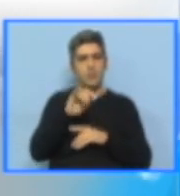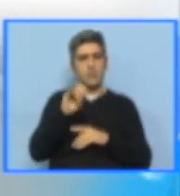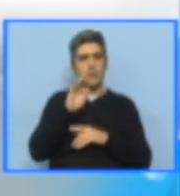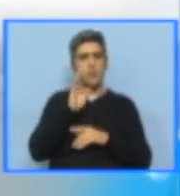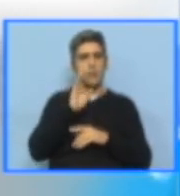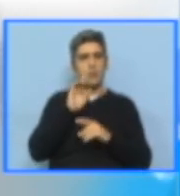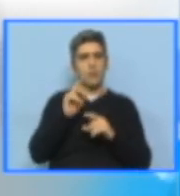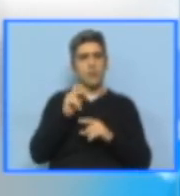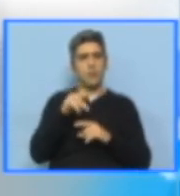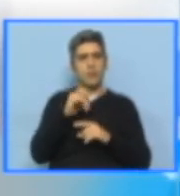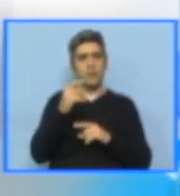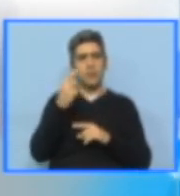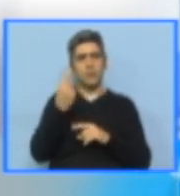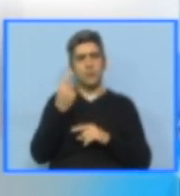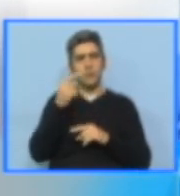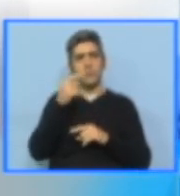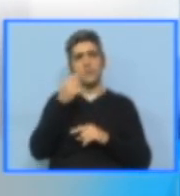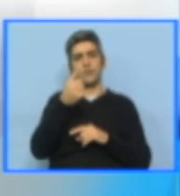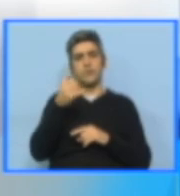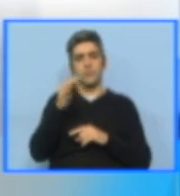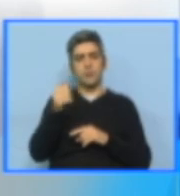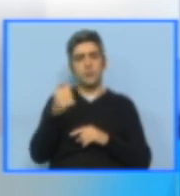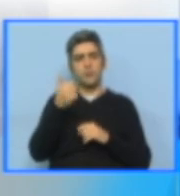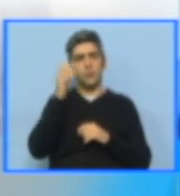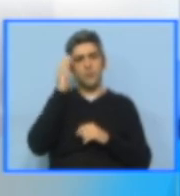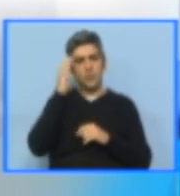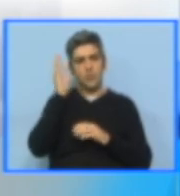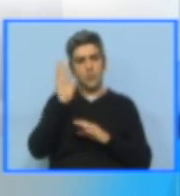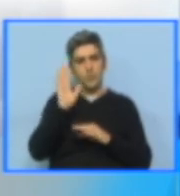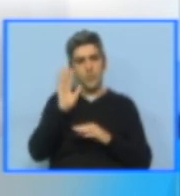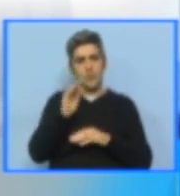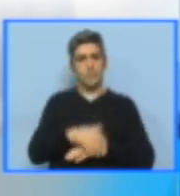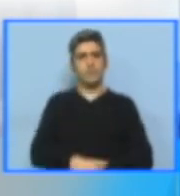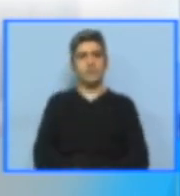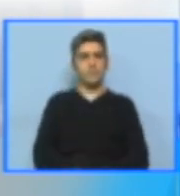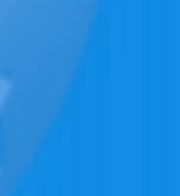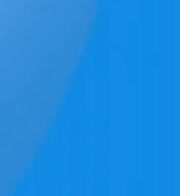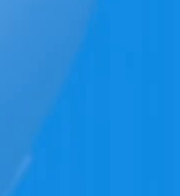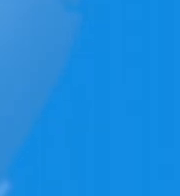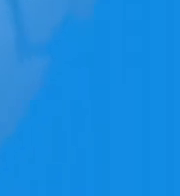na Antena 1 pelas 22h45. Tenha então uma muito boa tarde e até amanhã, se Deus quiser.